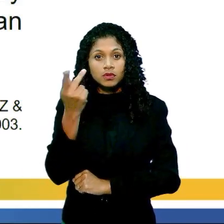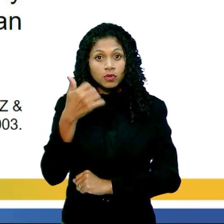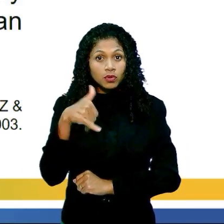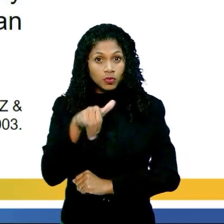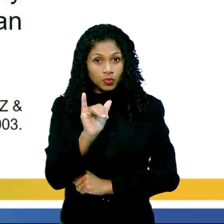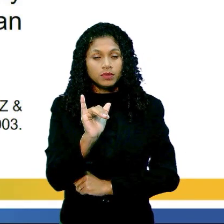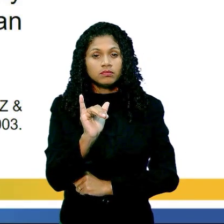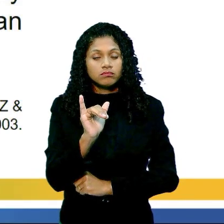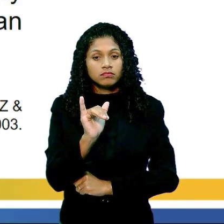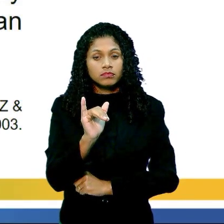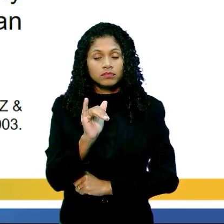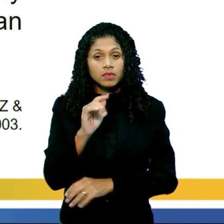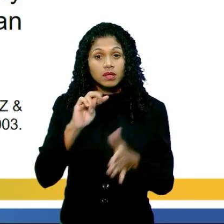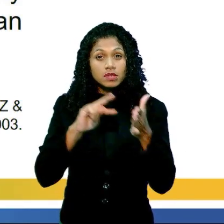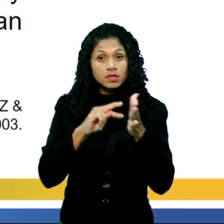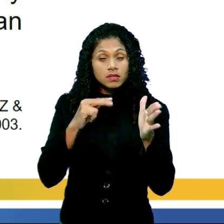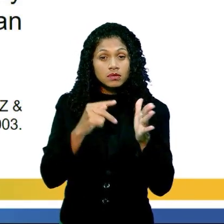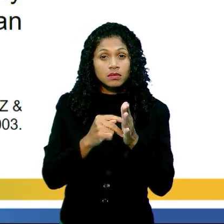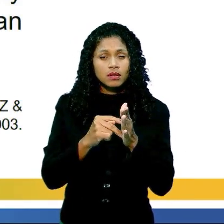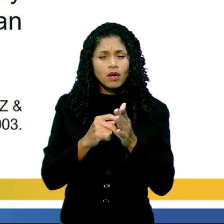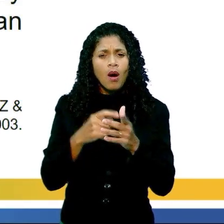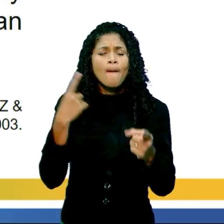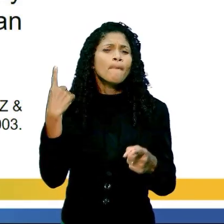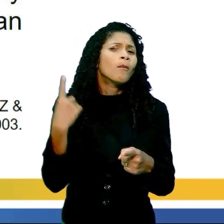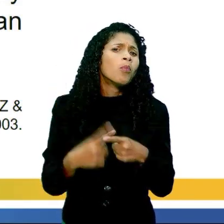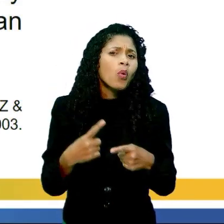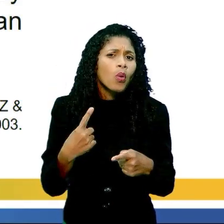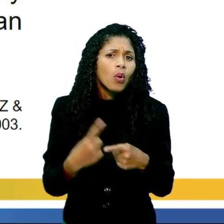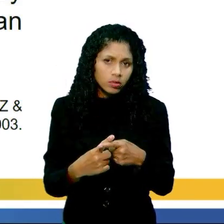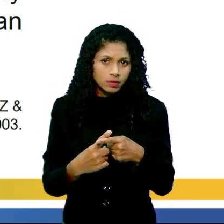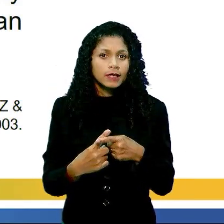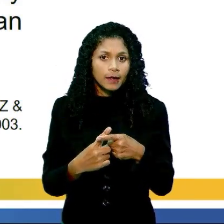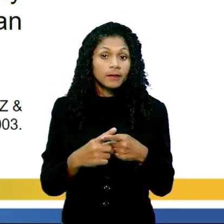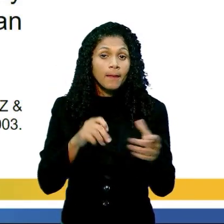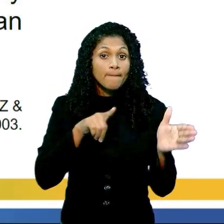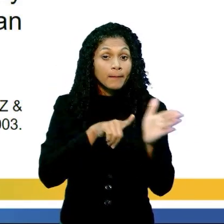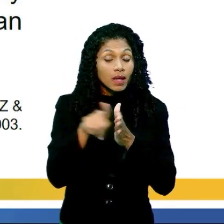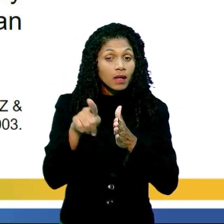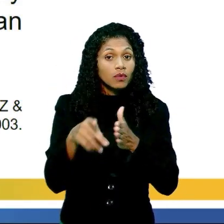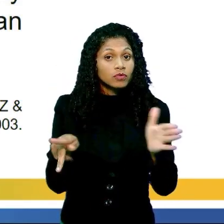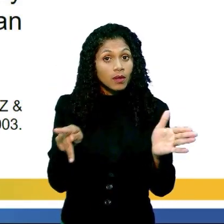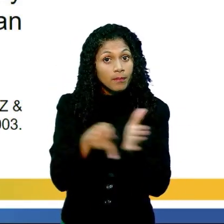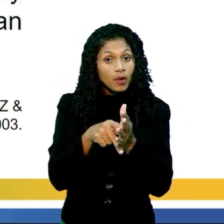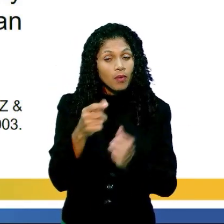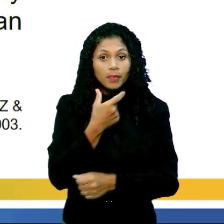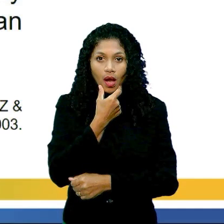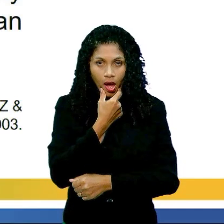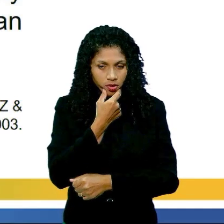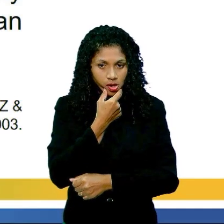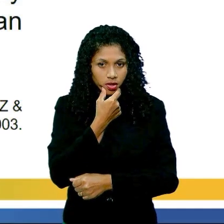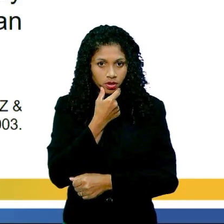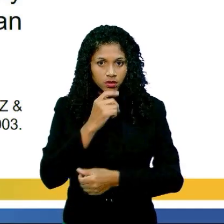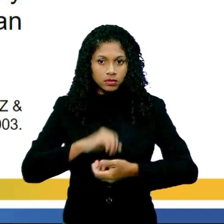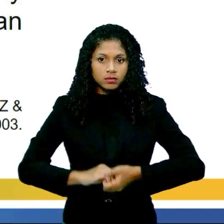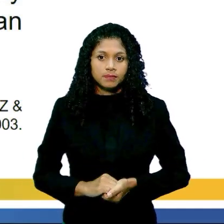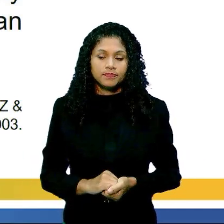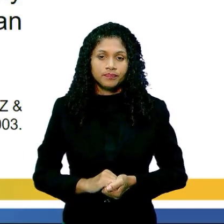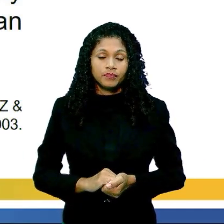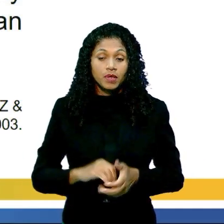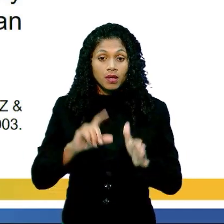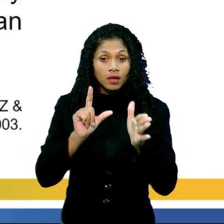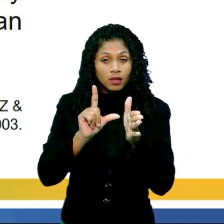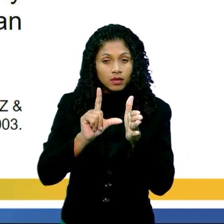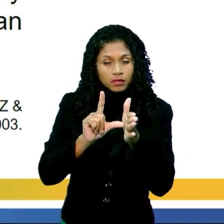que é why, e significa por quê para pergunta em inglês, ok? E logo após essa pergunta,